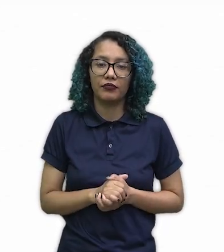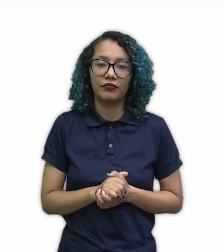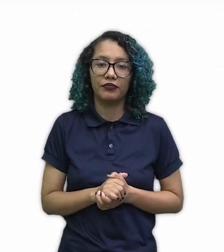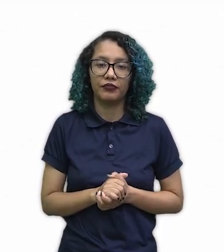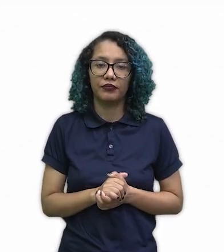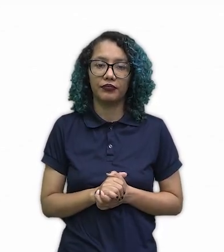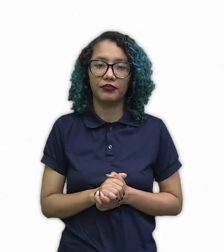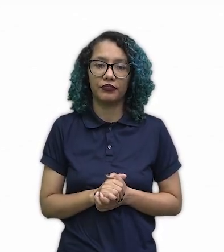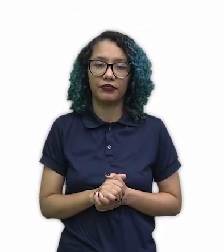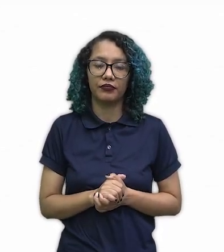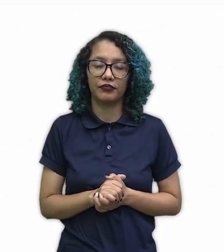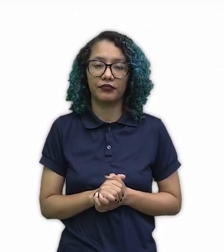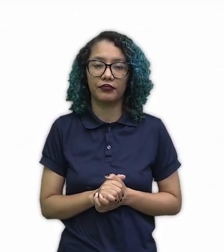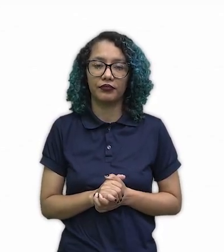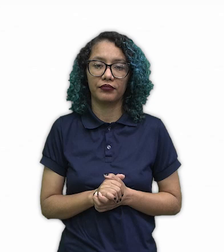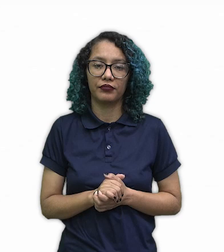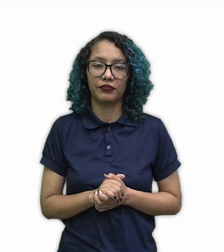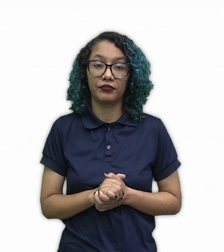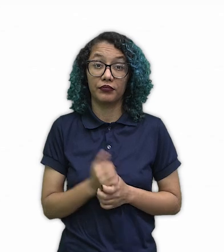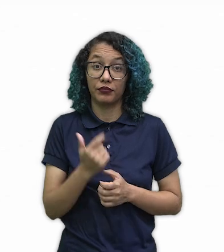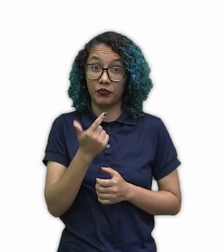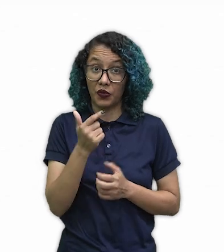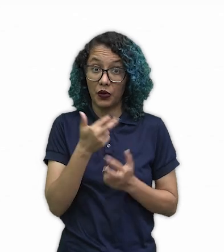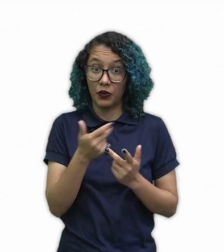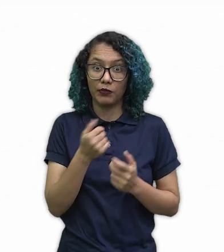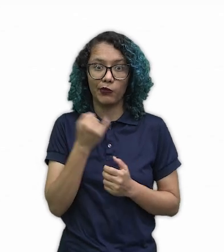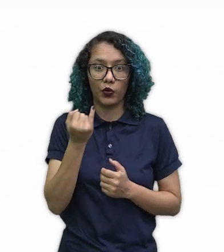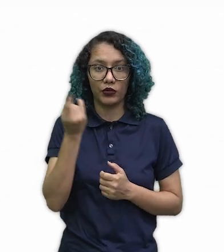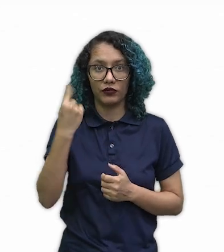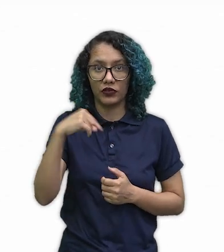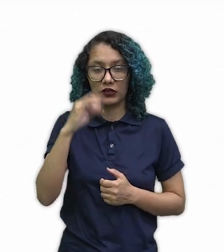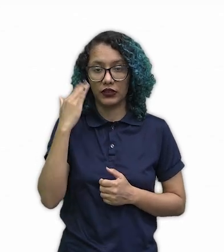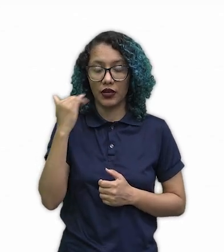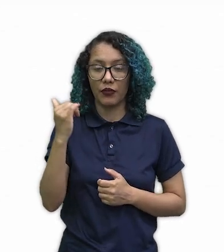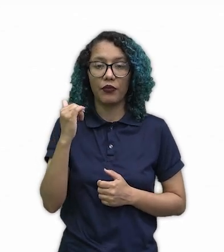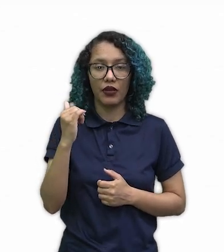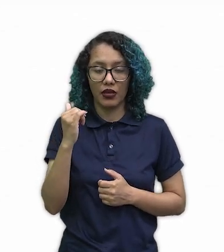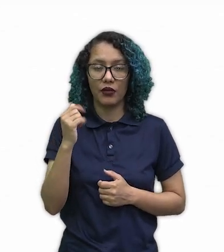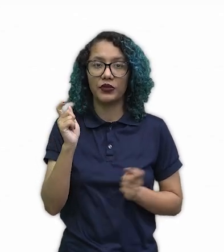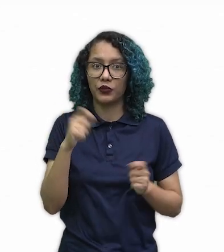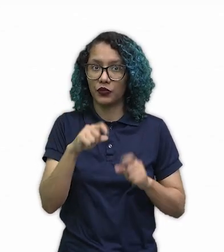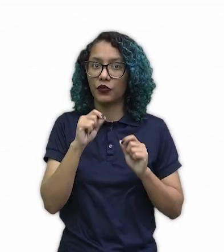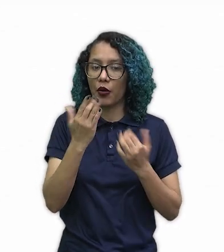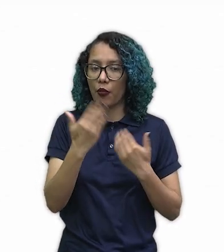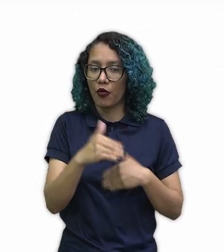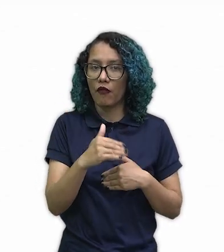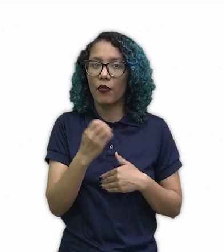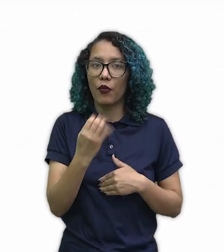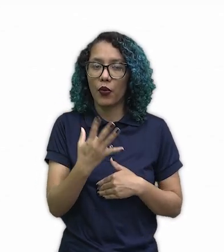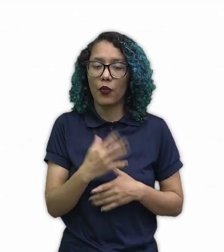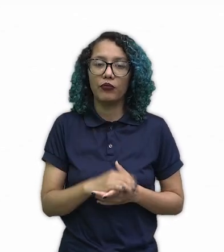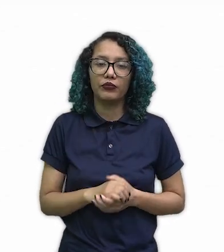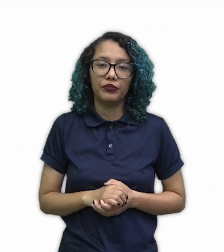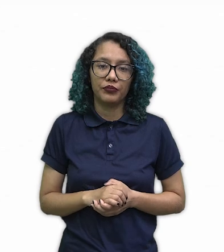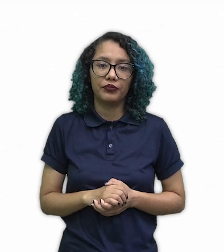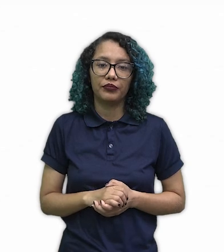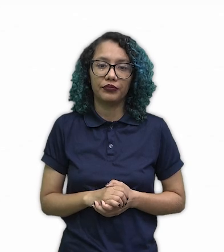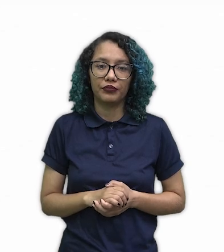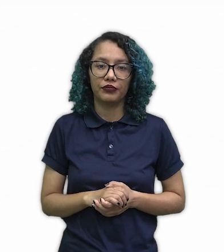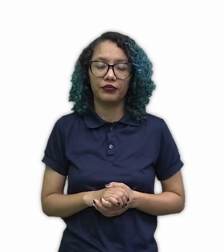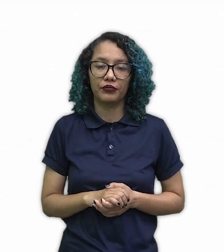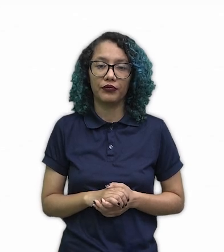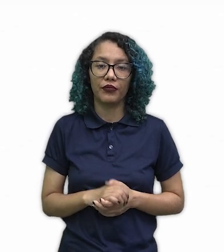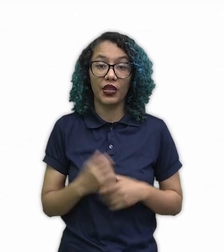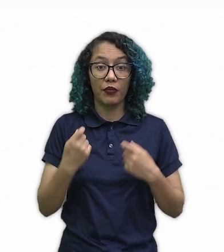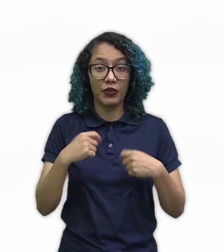T. Tá legal? Bom, agora falei para você, mostrei a fórmula para você relembrar, né? Como calculo